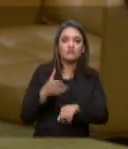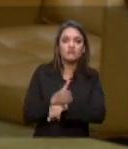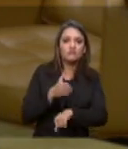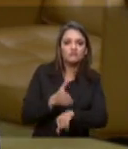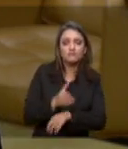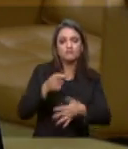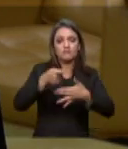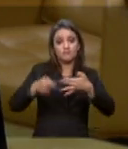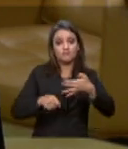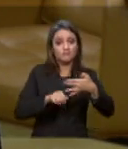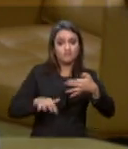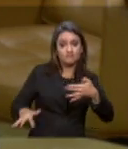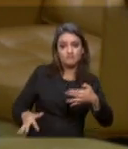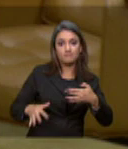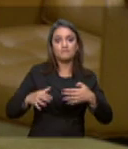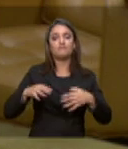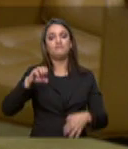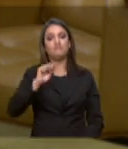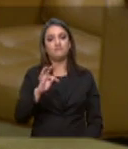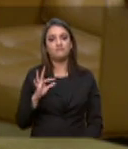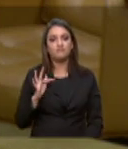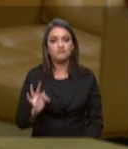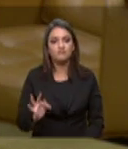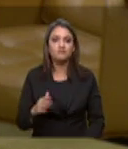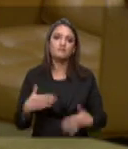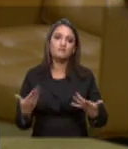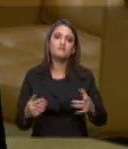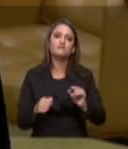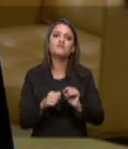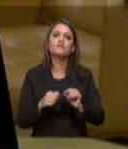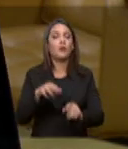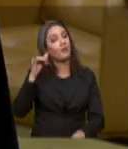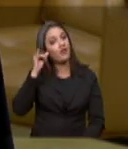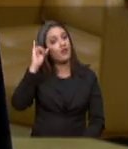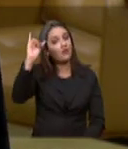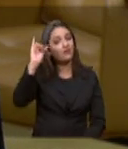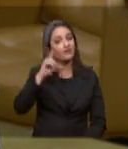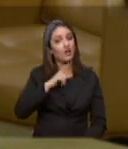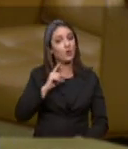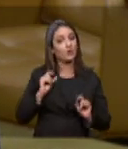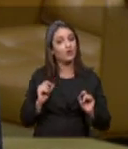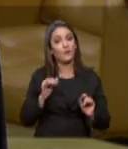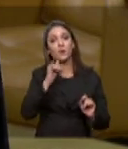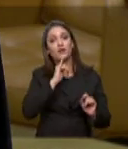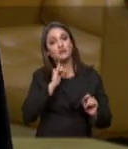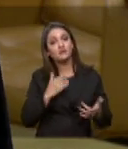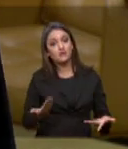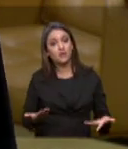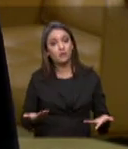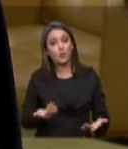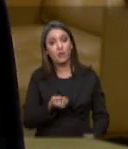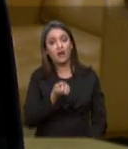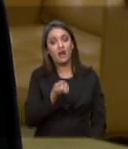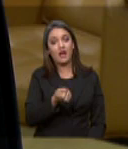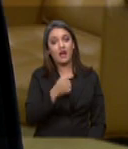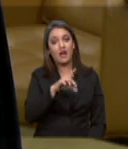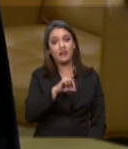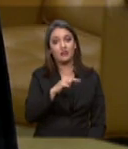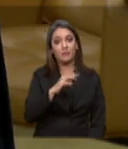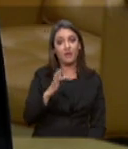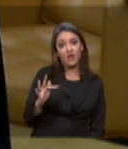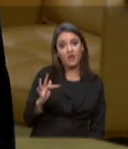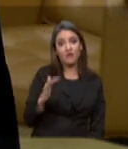dessa Suprema Corte, o que deve se evitar, sob pena de se transformar, por exemplo, uma DPF em